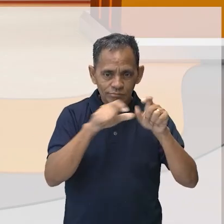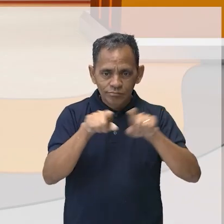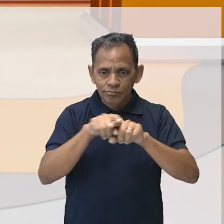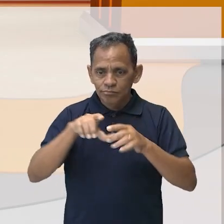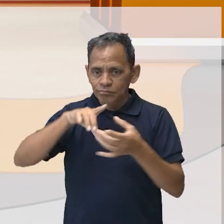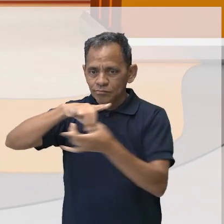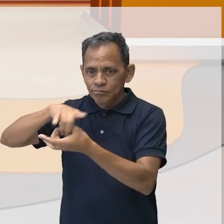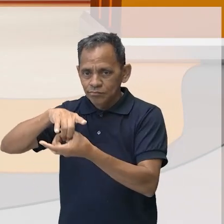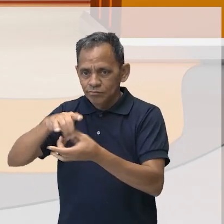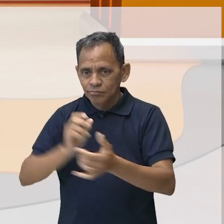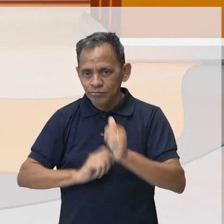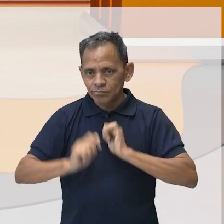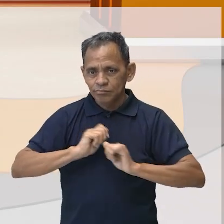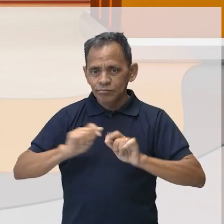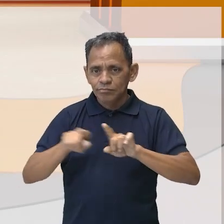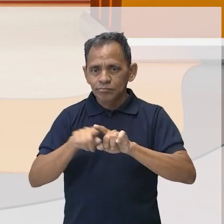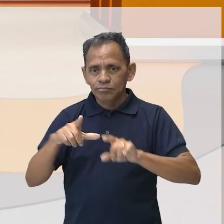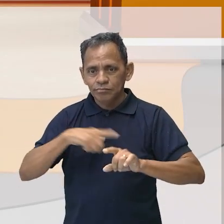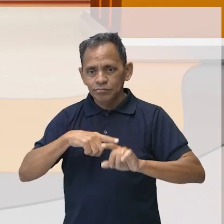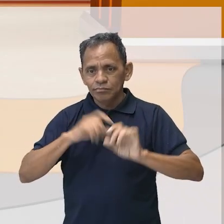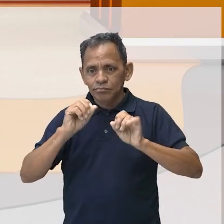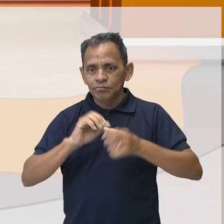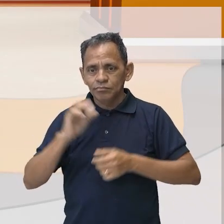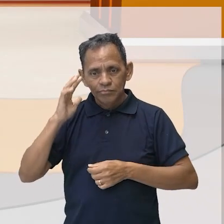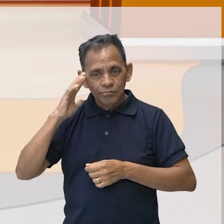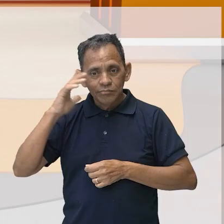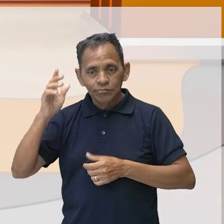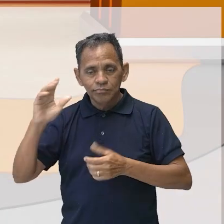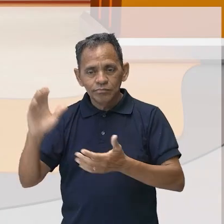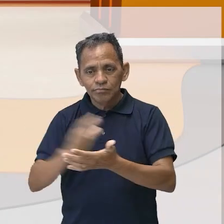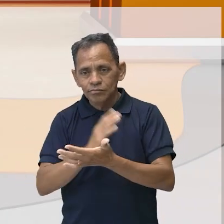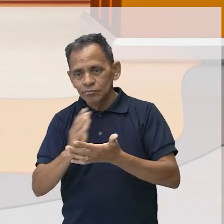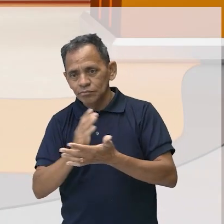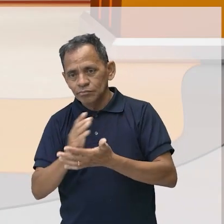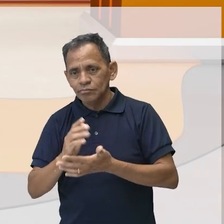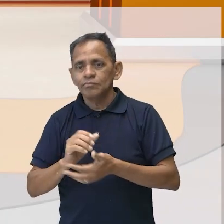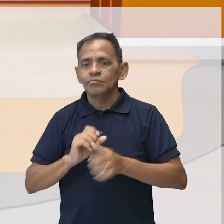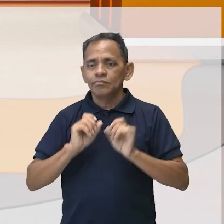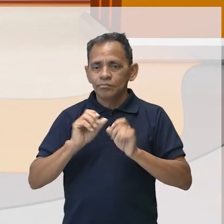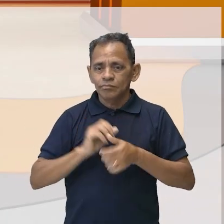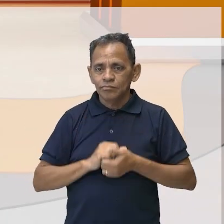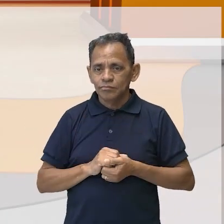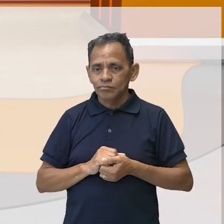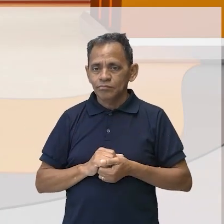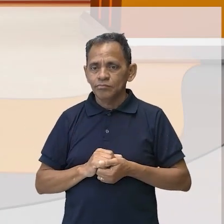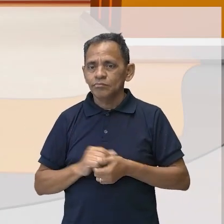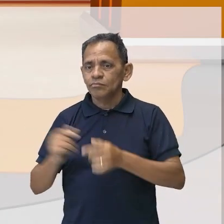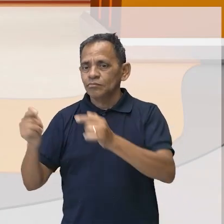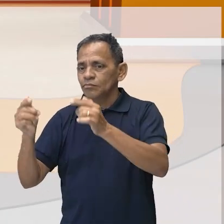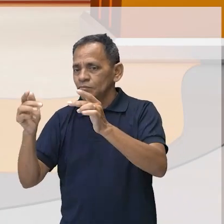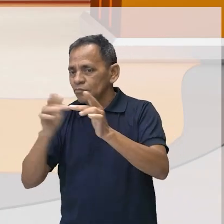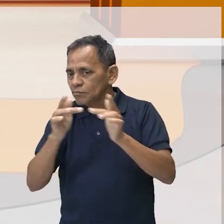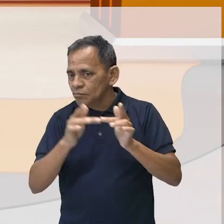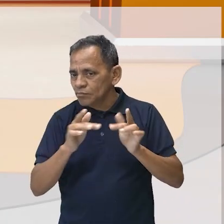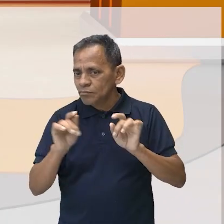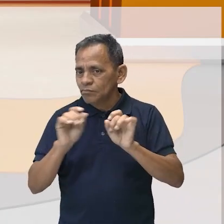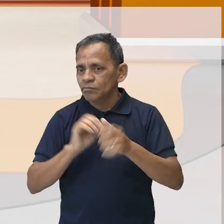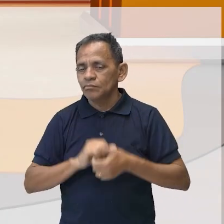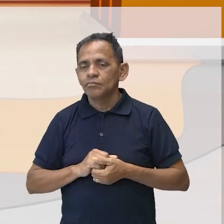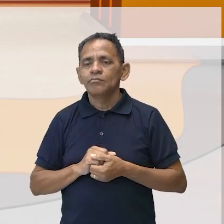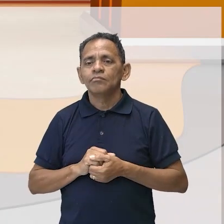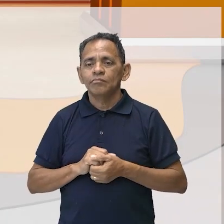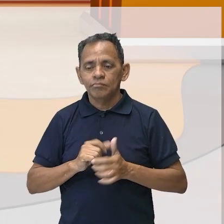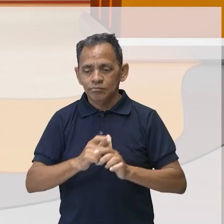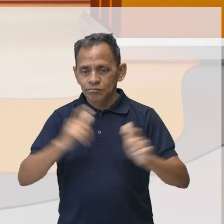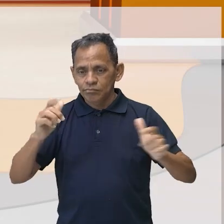levado, claro, à ocorrência ali de alguns fenômenos que estão ligados ali, né? Ao crescimento das cidades, ao